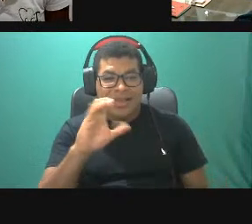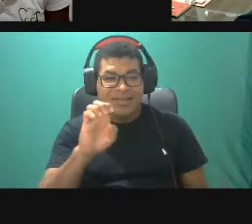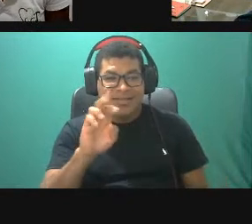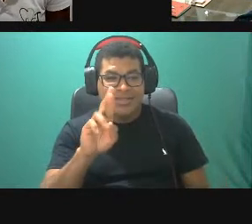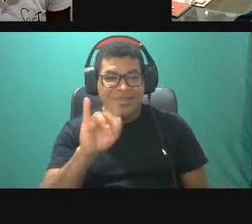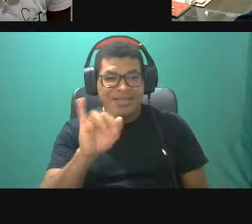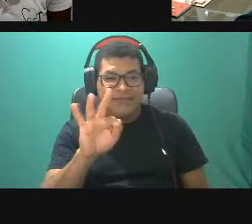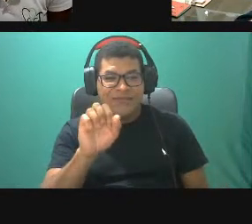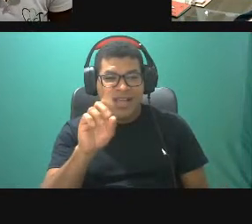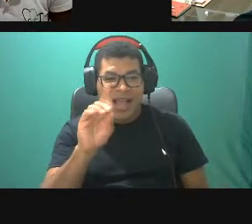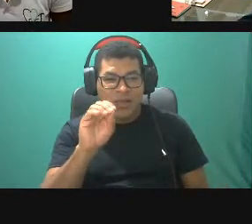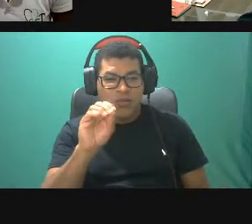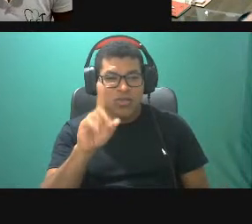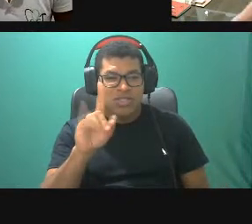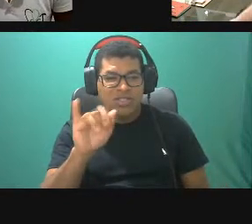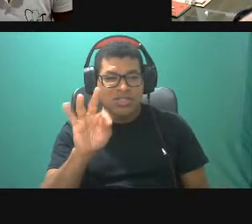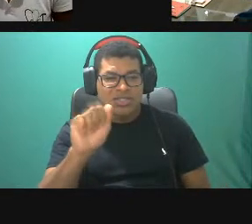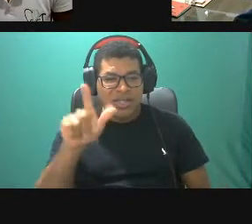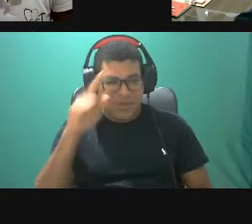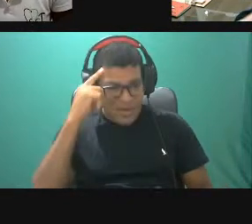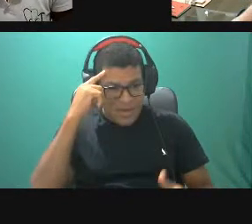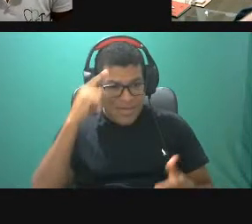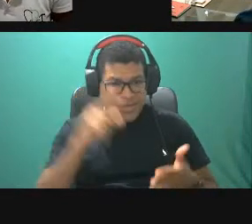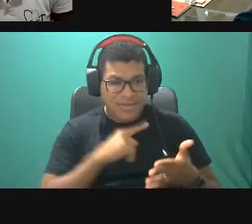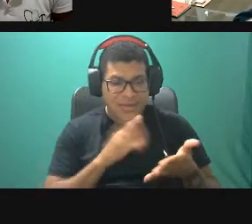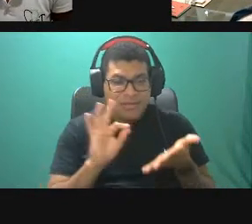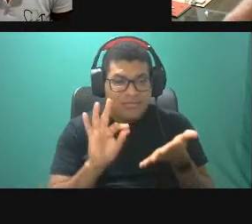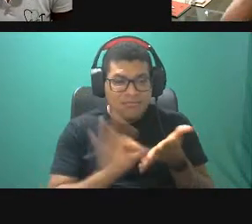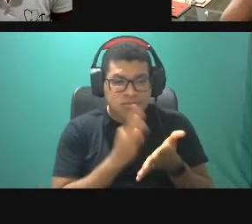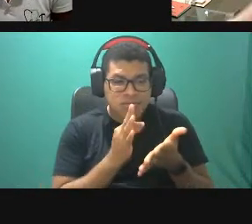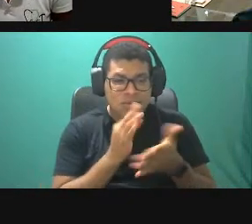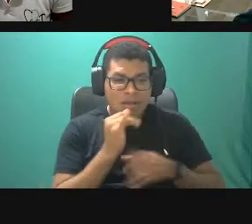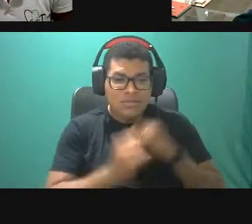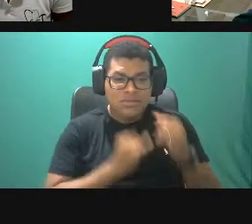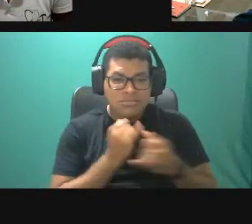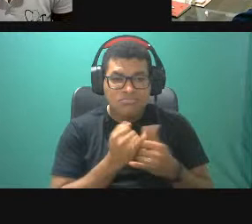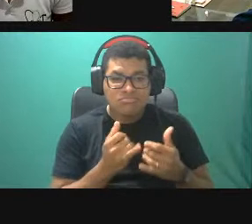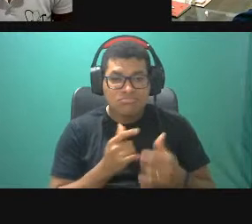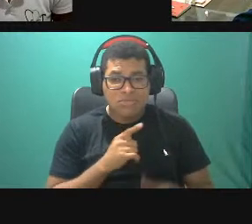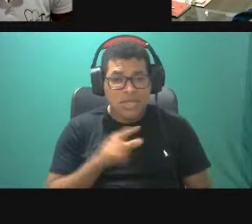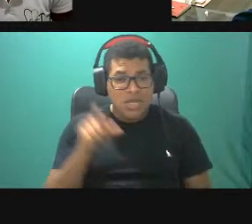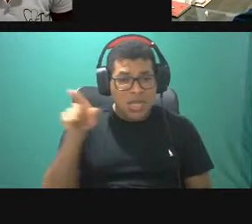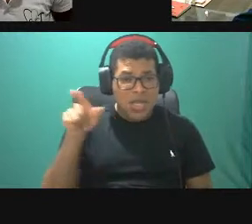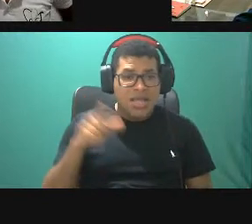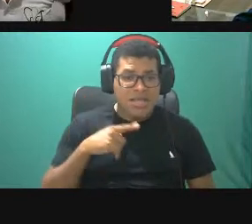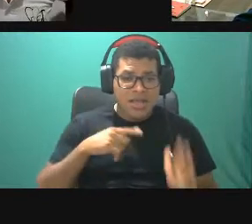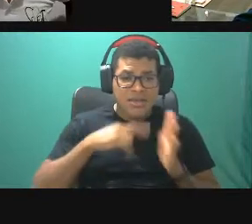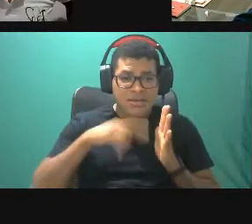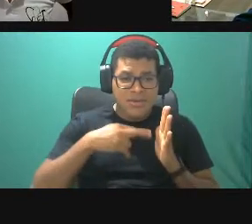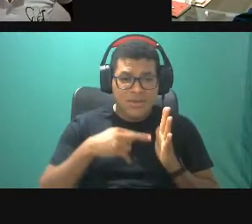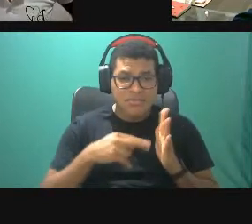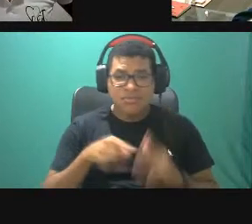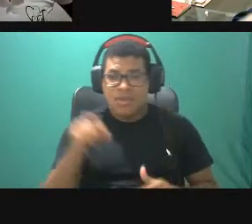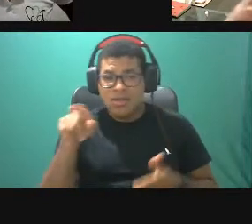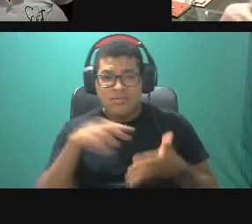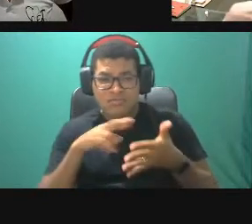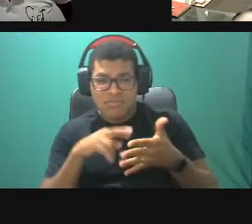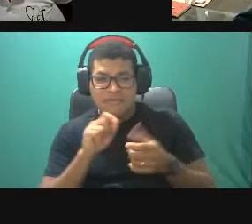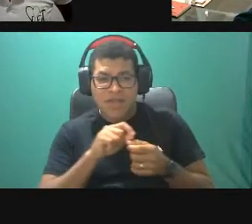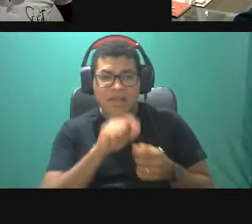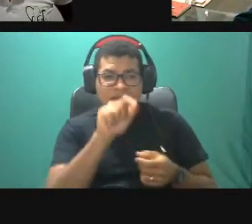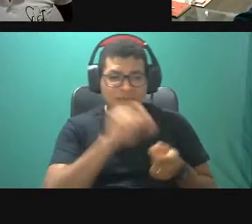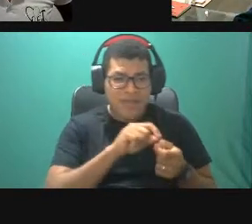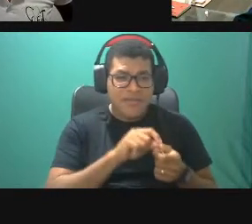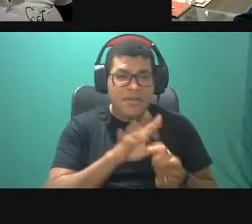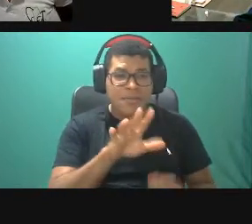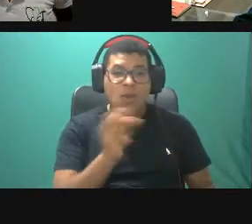trabalhar dessa forma? A Luciana, que faz perícia, eu sei que ela tem. O Igor, que faz perícia, eu sei que ele tem. Eu tenho, né? Mas quantos cirurgiões dentistas